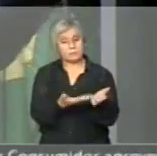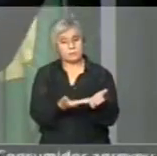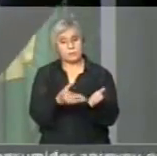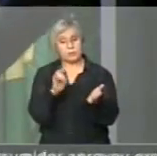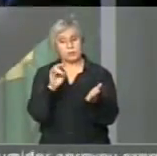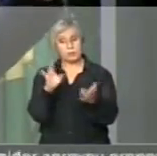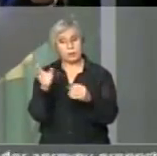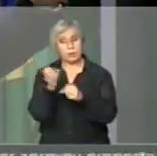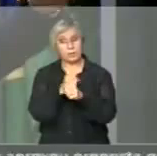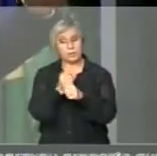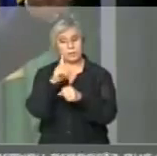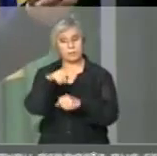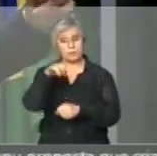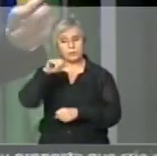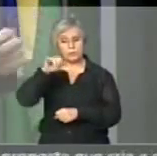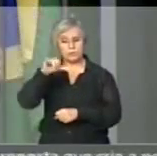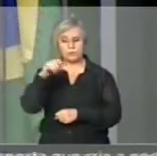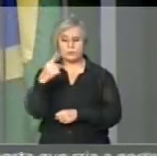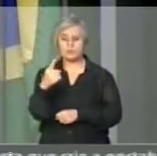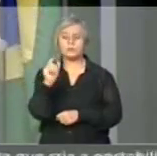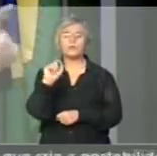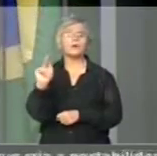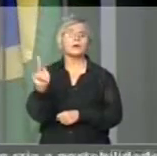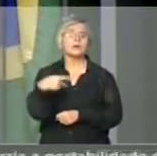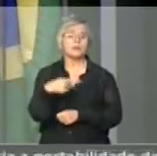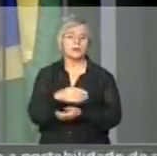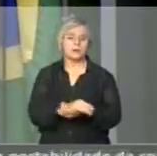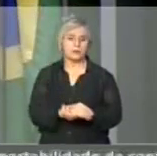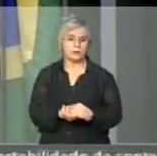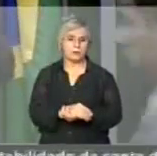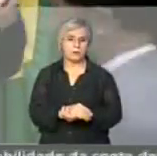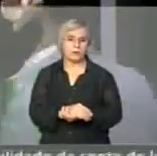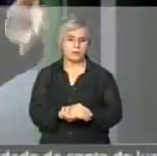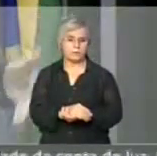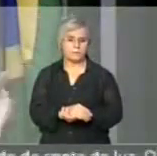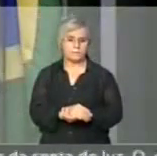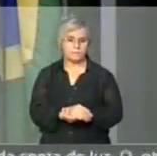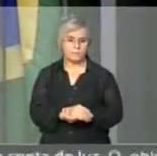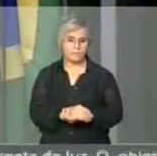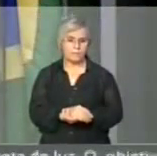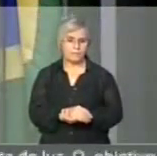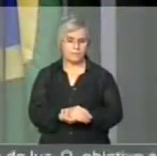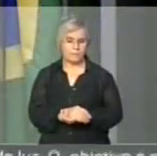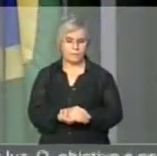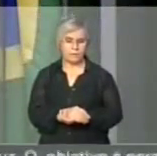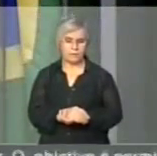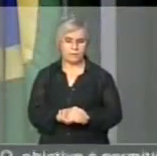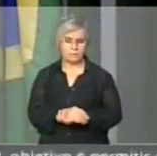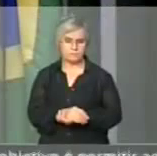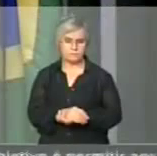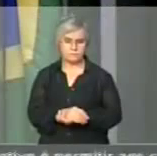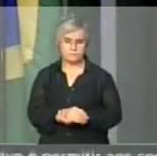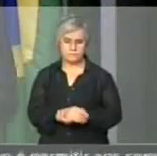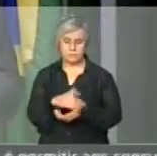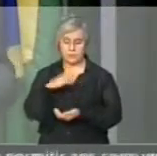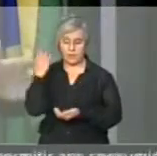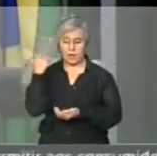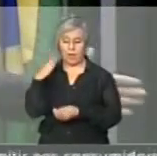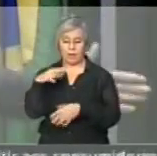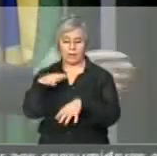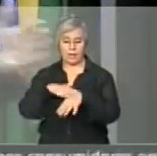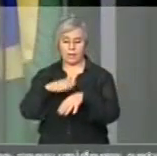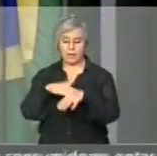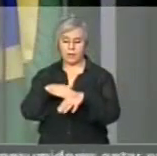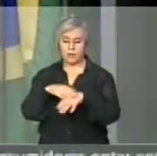que em 1991 não era golpe. A conjuntura macropolítica